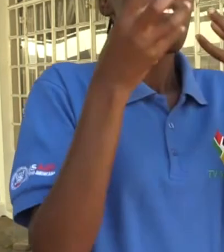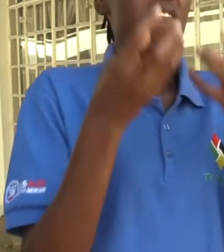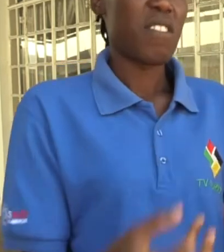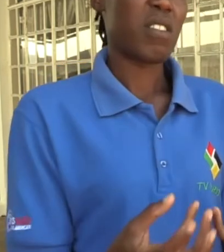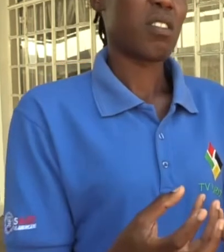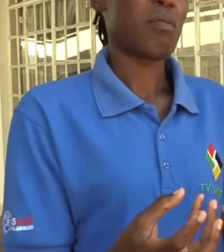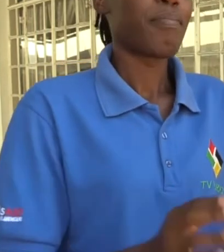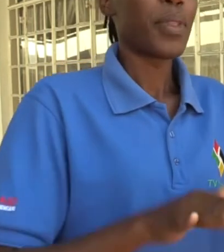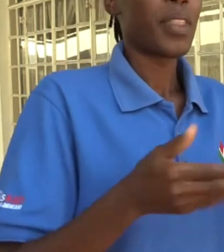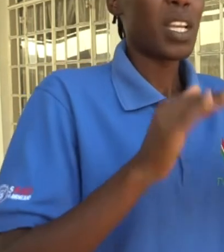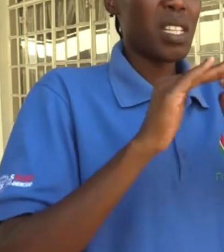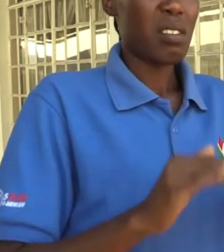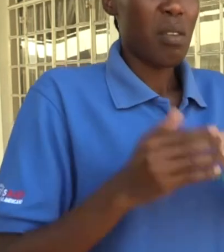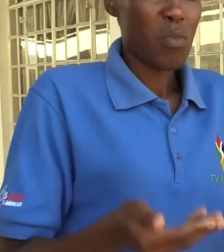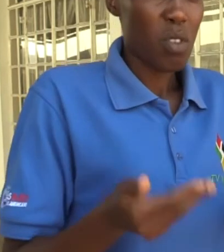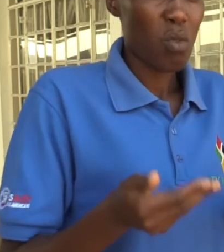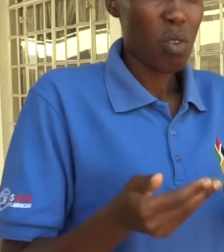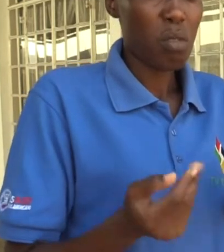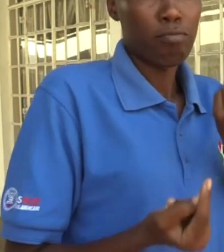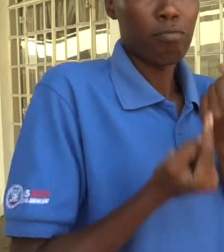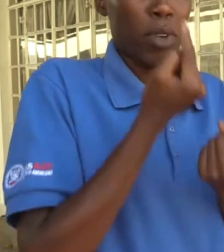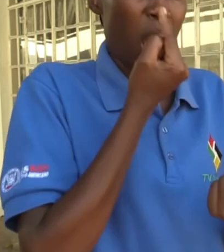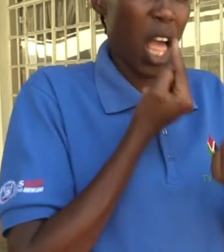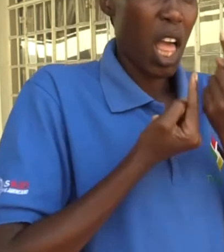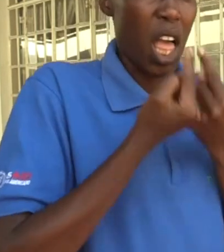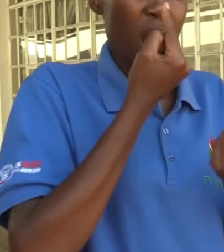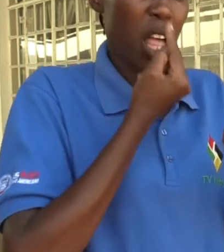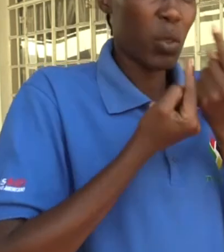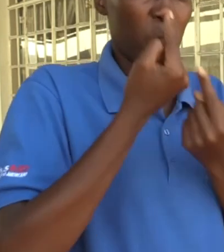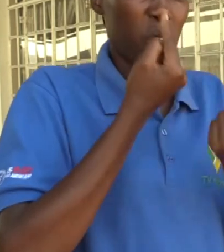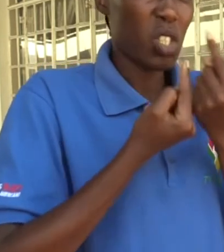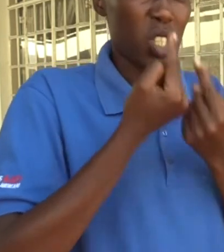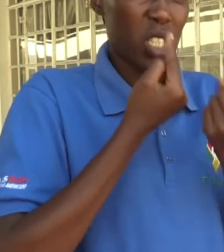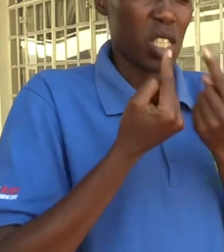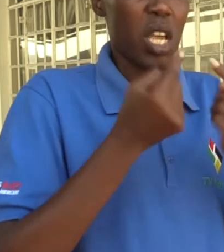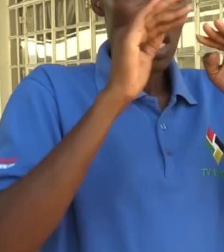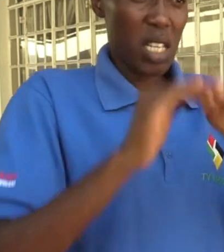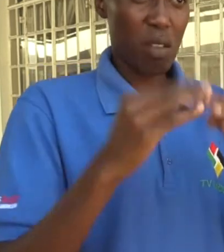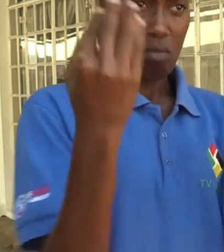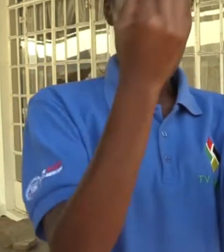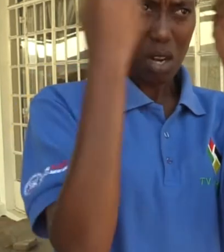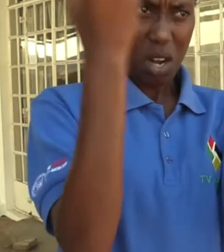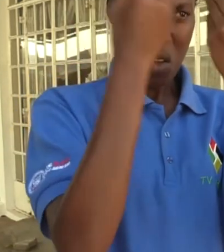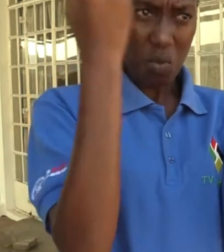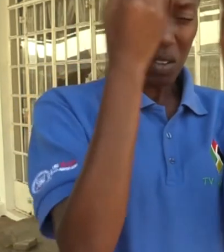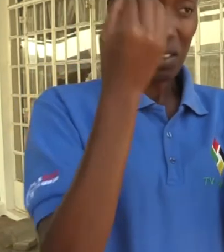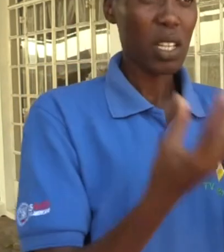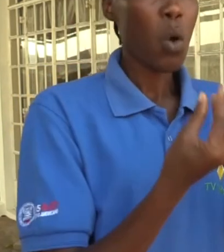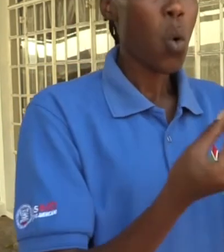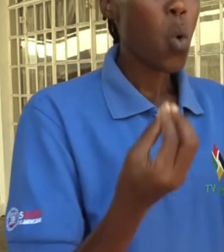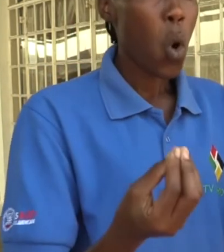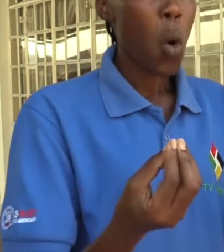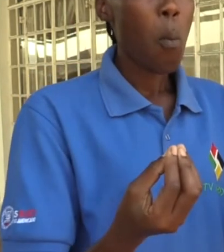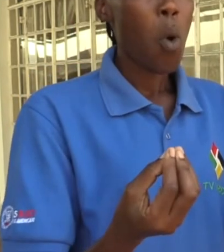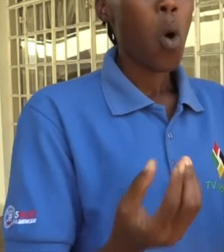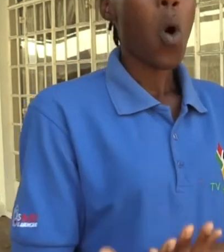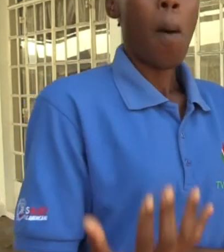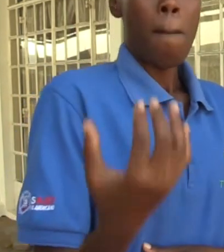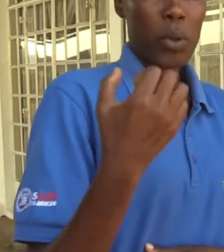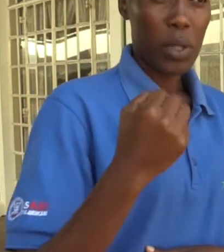Então, estamos agora a discutir, a sermos formados, sobre como podemos trabalhar